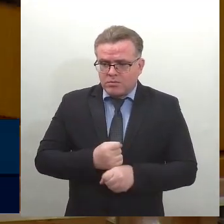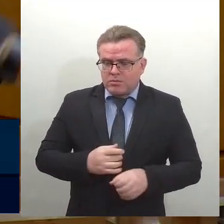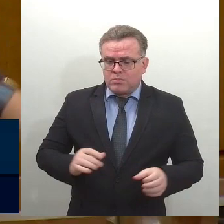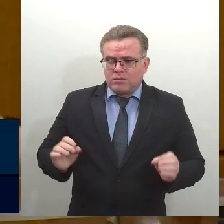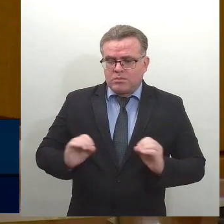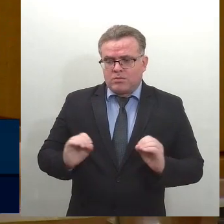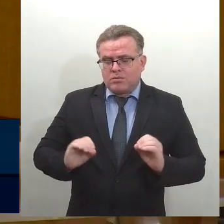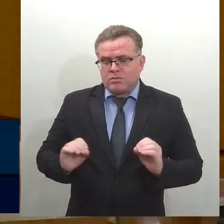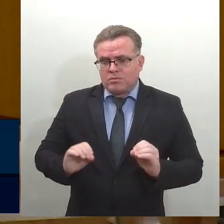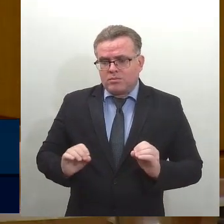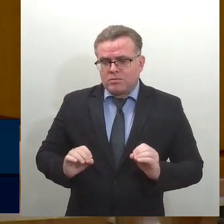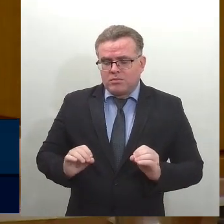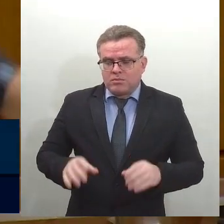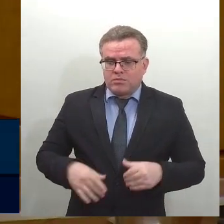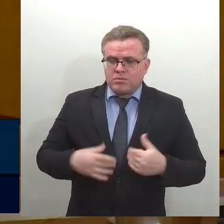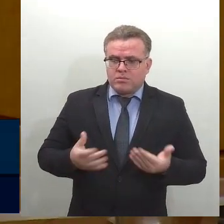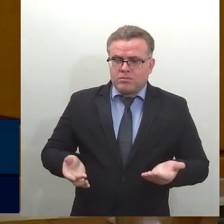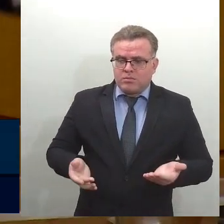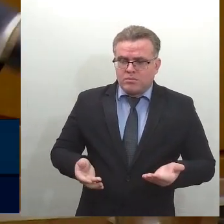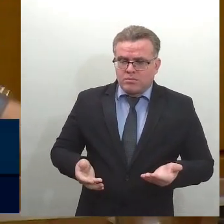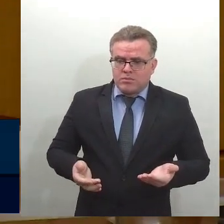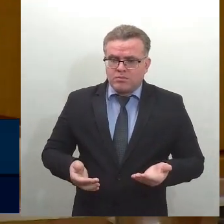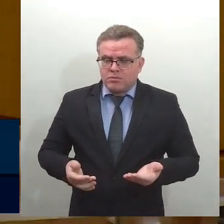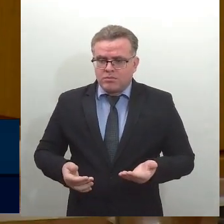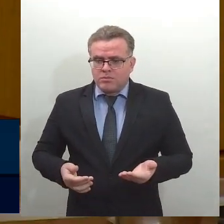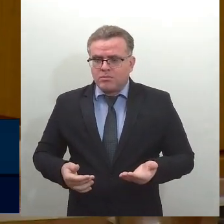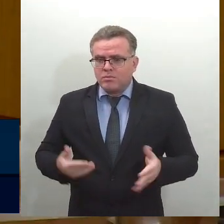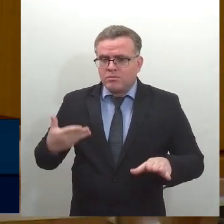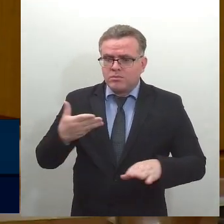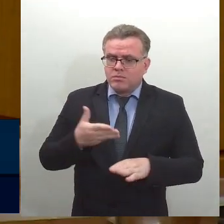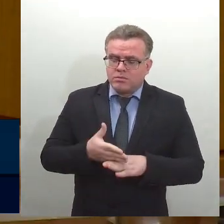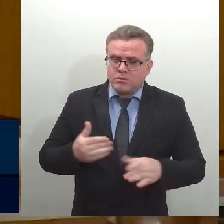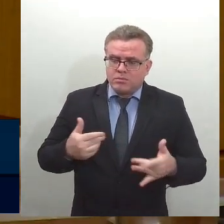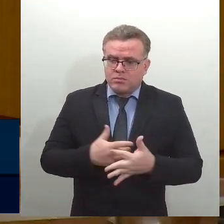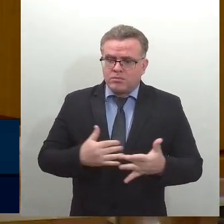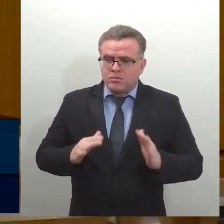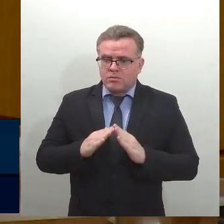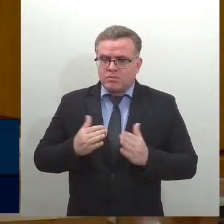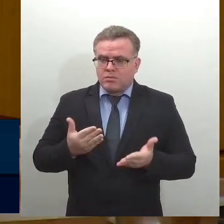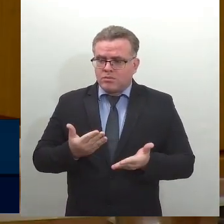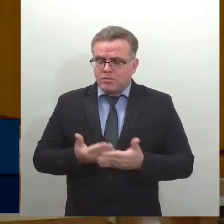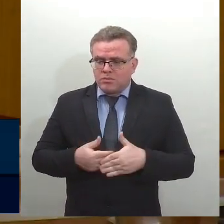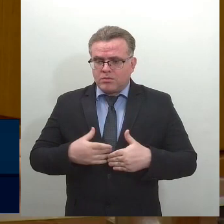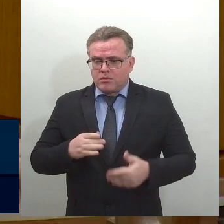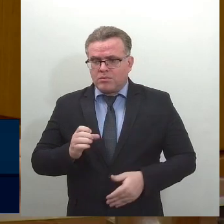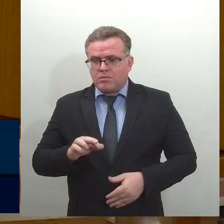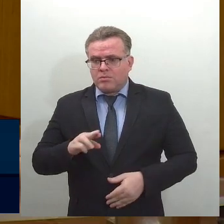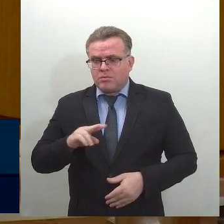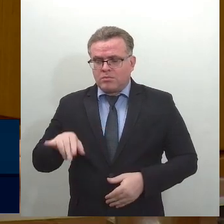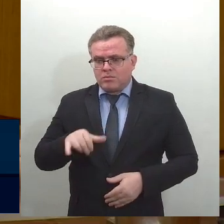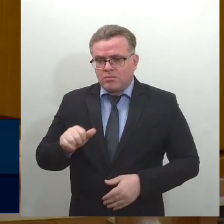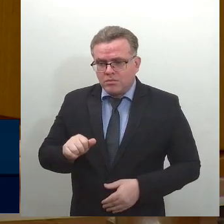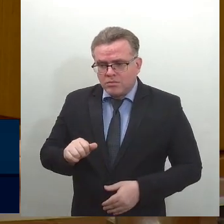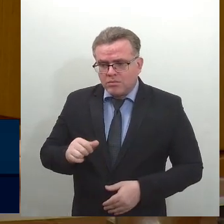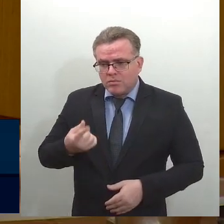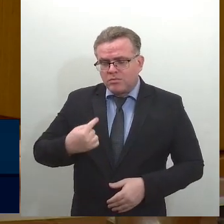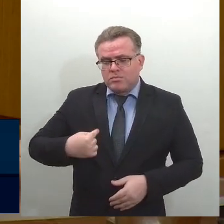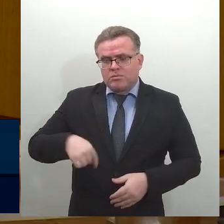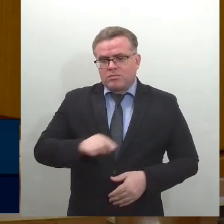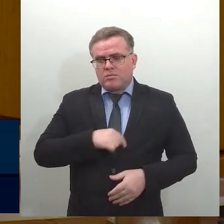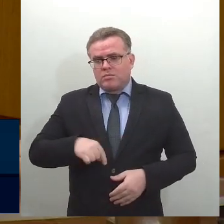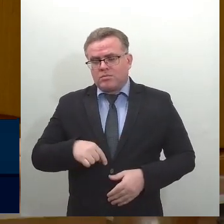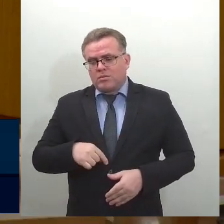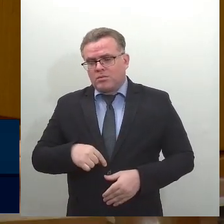pórtico da cidade, é exemplo da escola da coruja. Se pegamos, Cacá, uma cidade onde